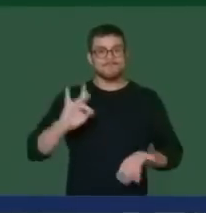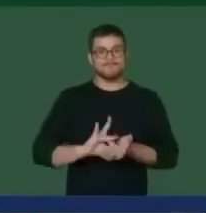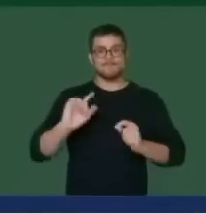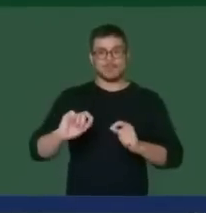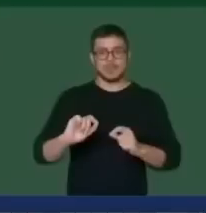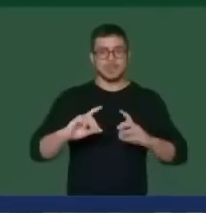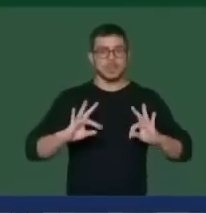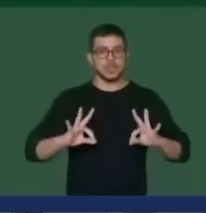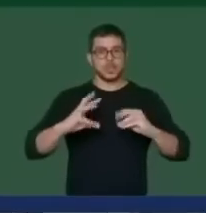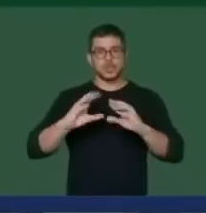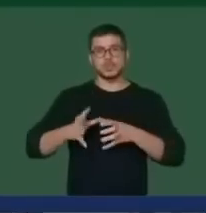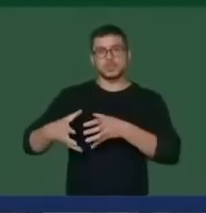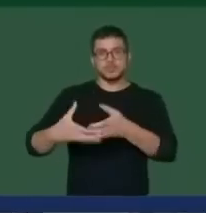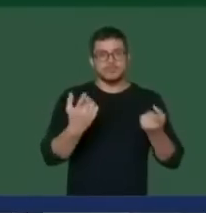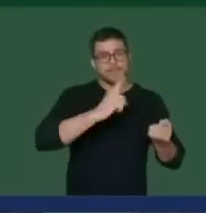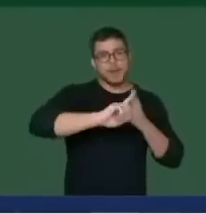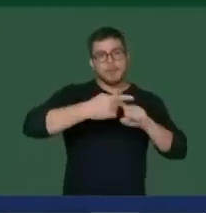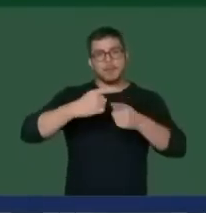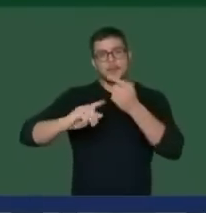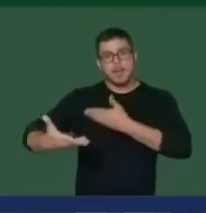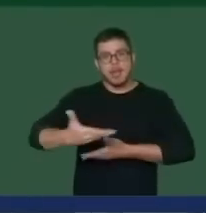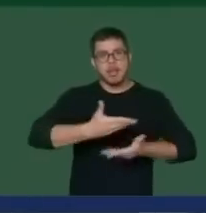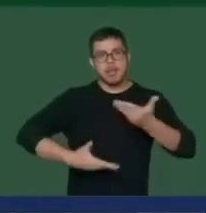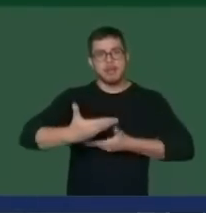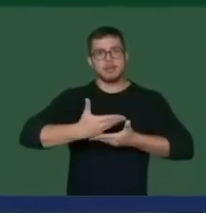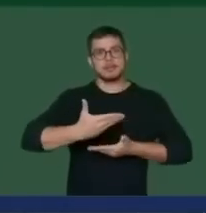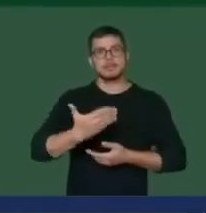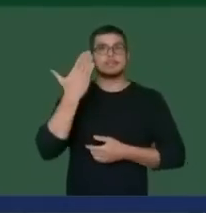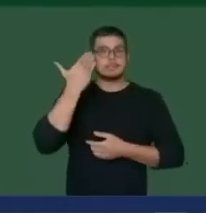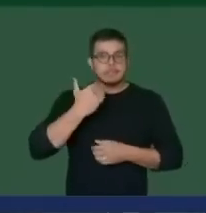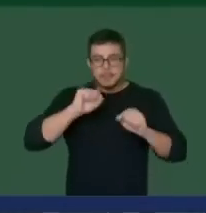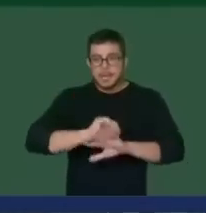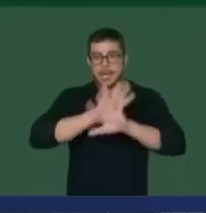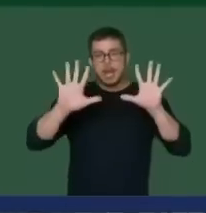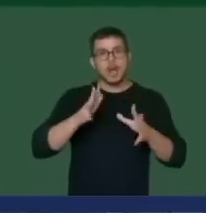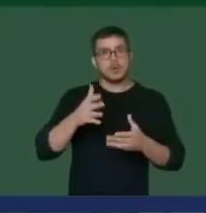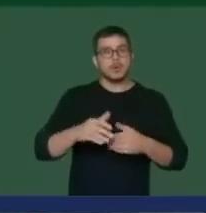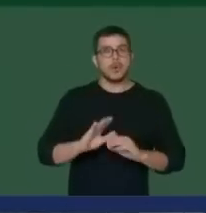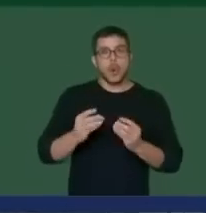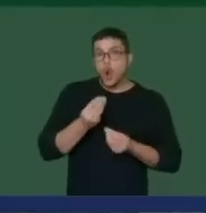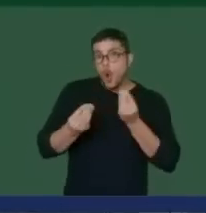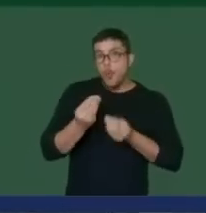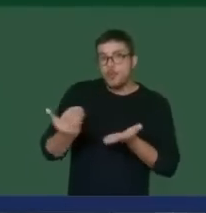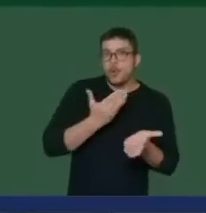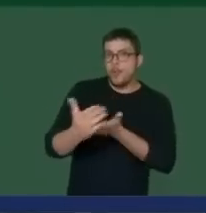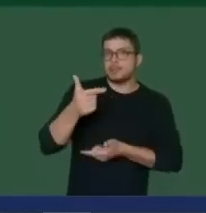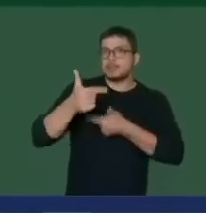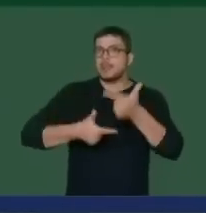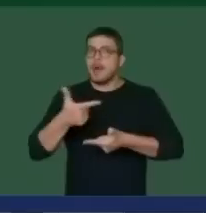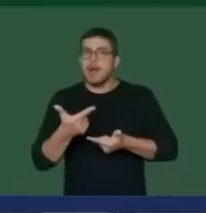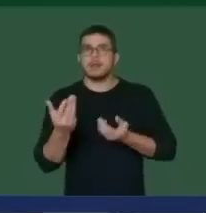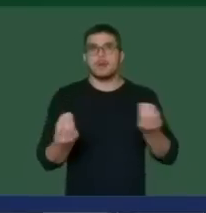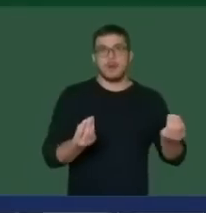articulando, interagindo com a clareza exata de onde termina o espaço de um e onde começa o espaço do